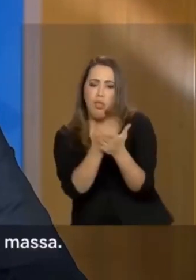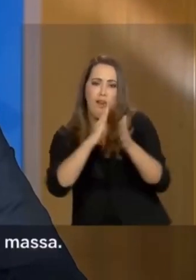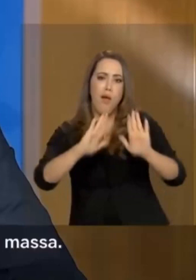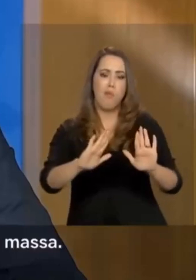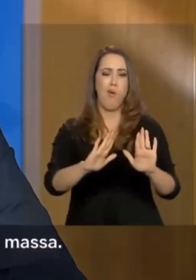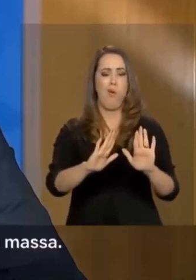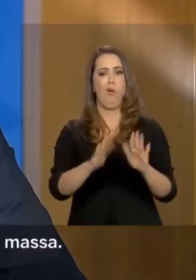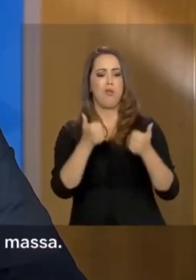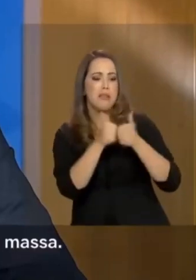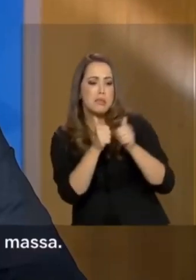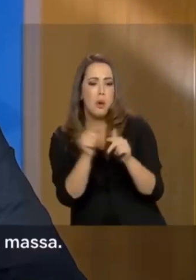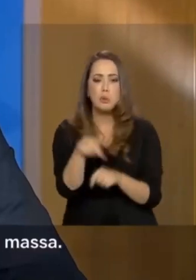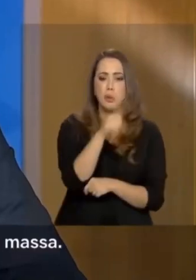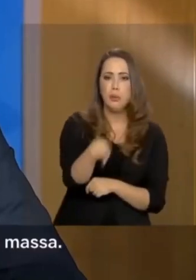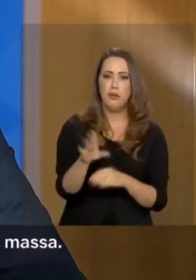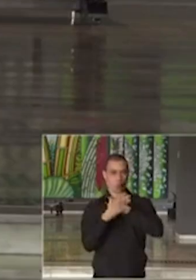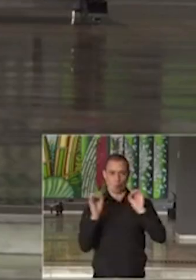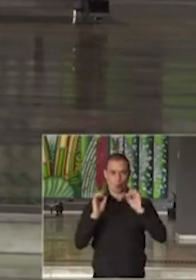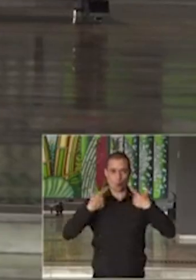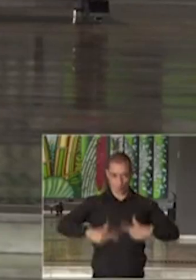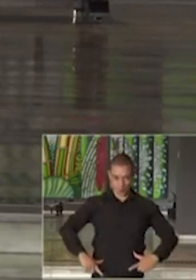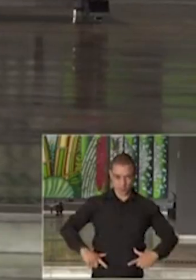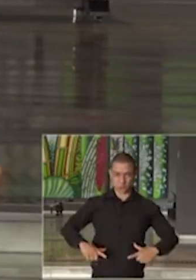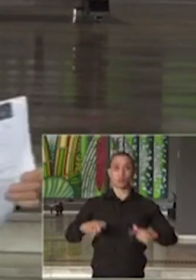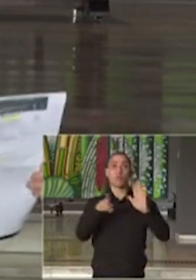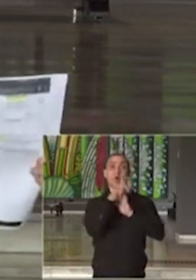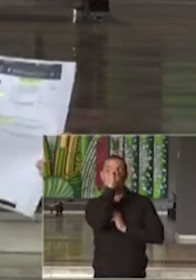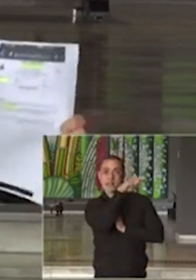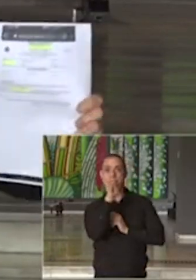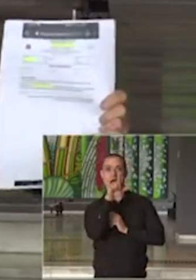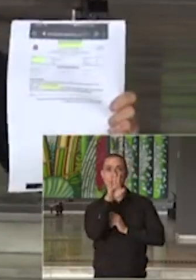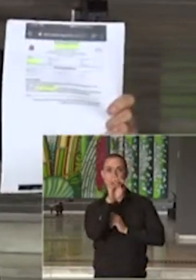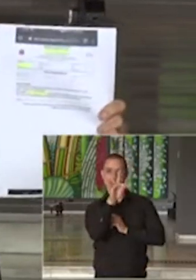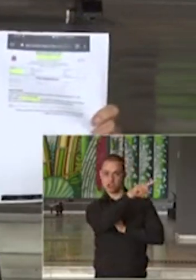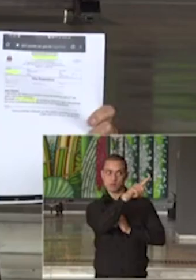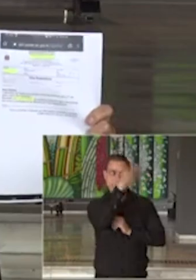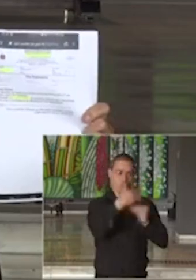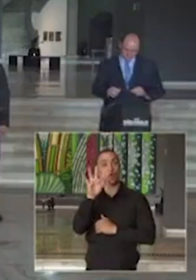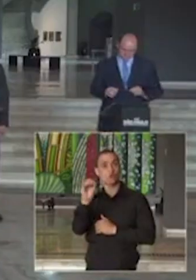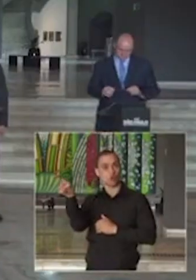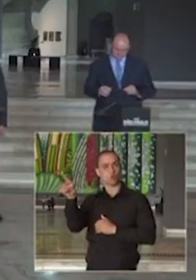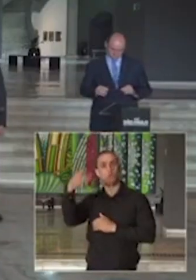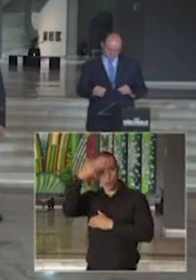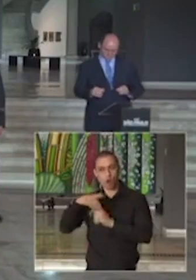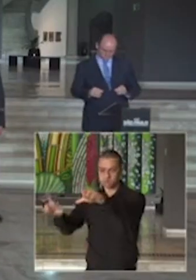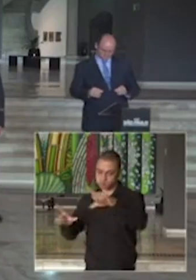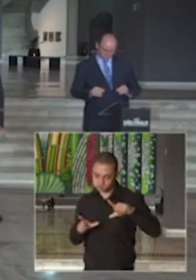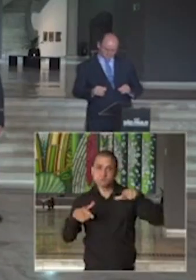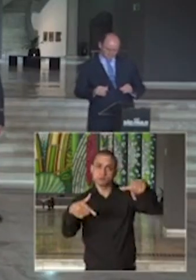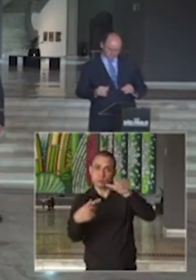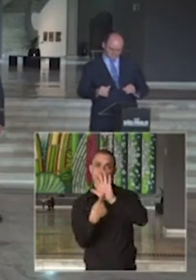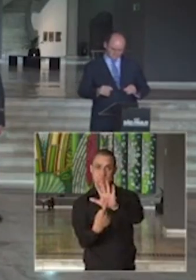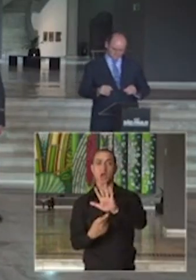São Paulo, João Dória, que decretou quarentena no estado em uma videoconferência com Bolsonaro, disse que o presidente tem de ser um mandatário para